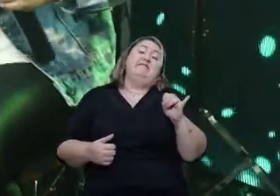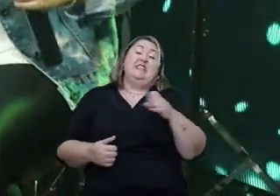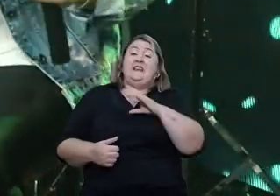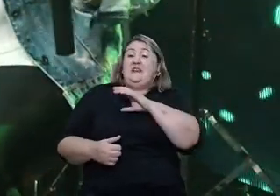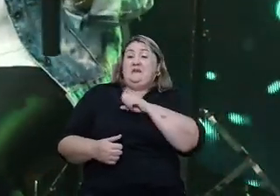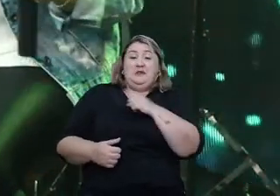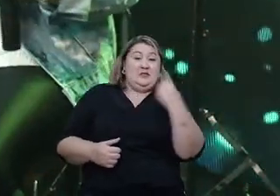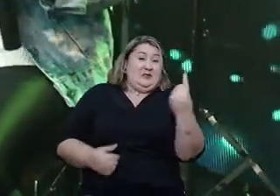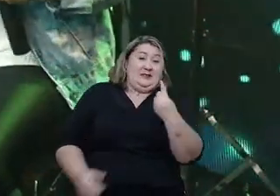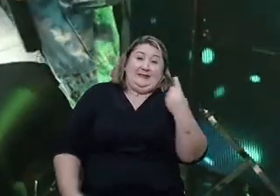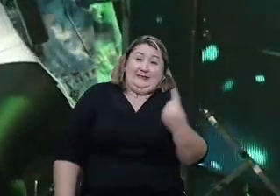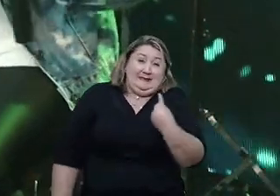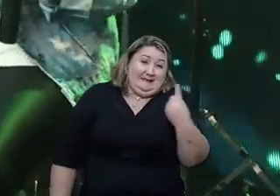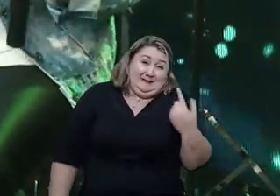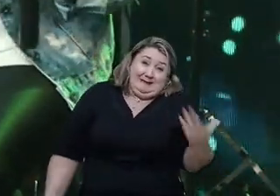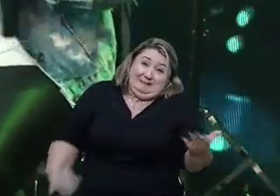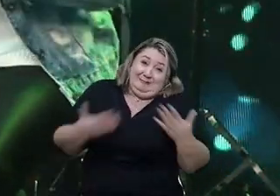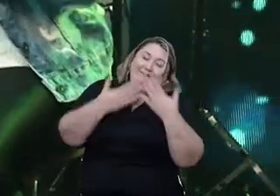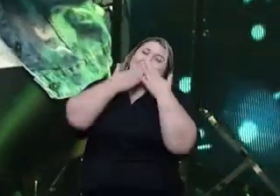zen.